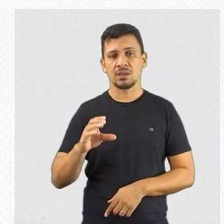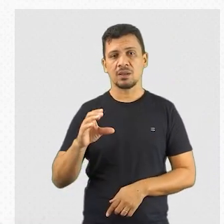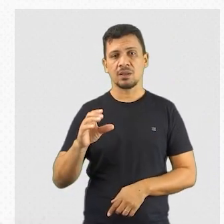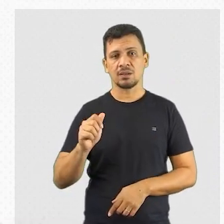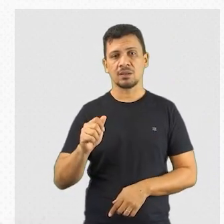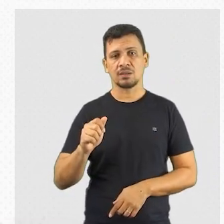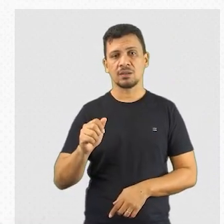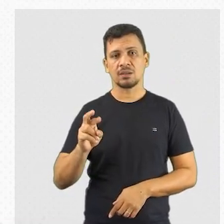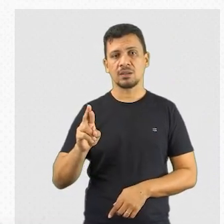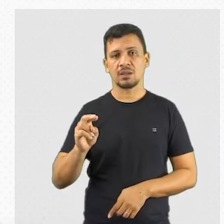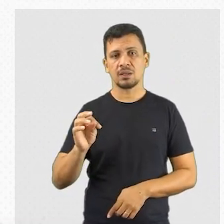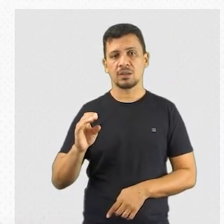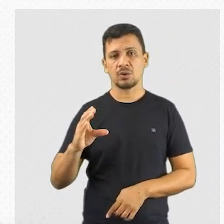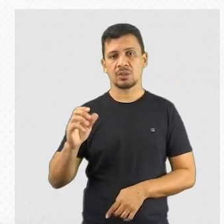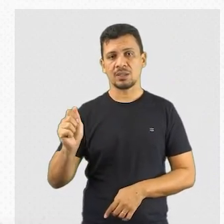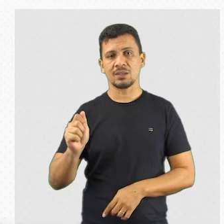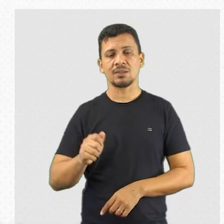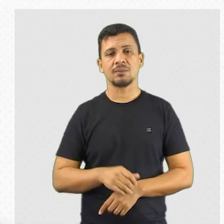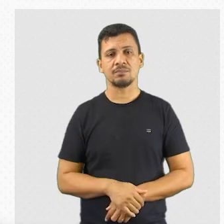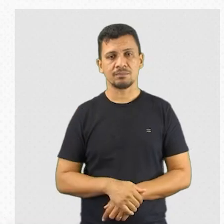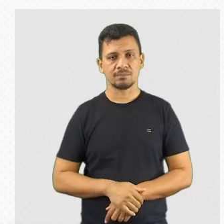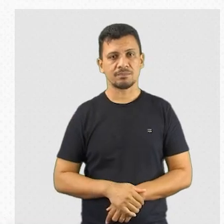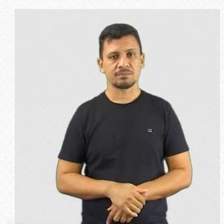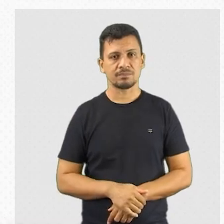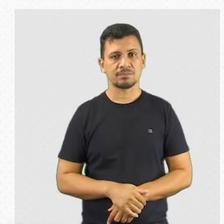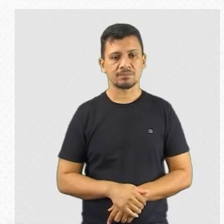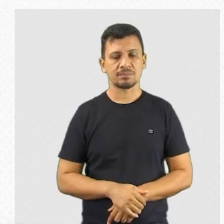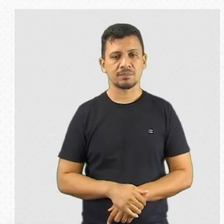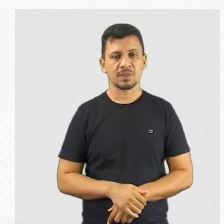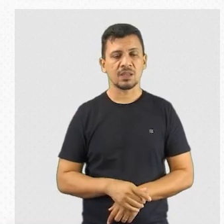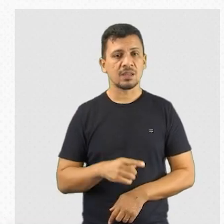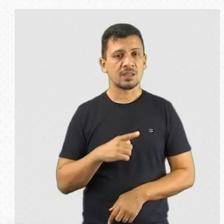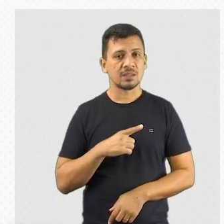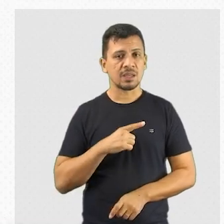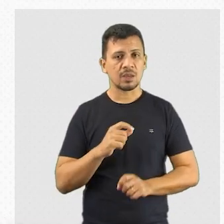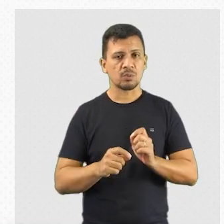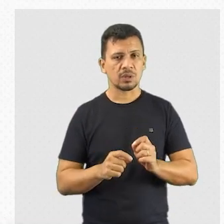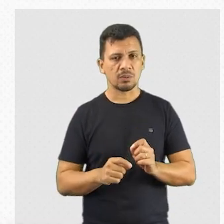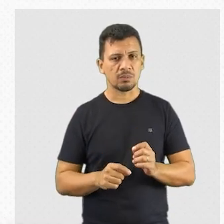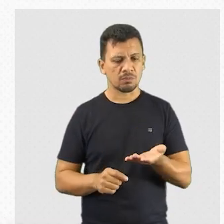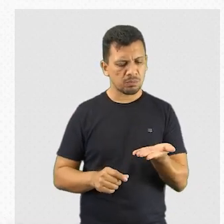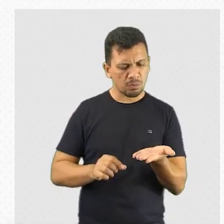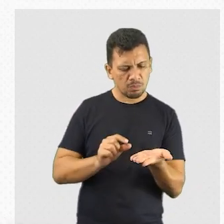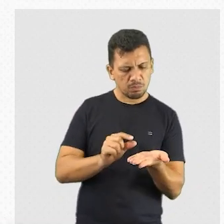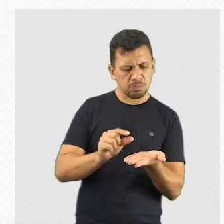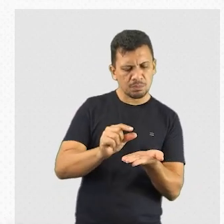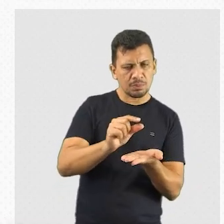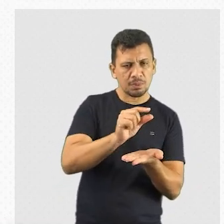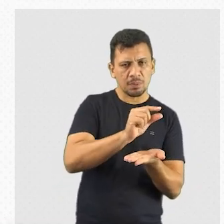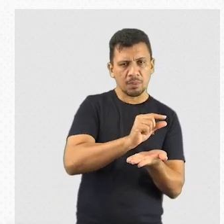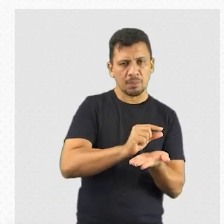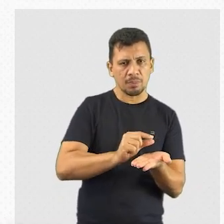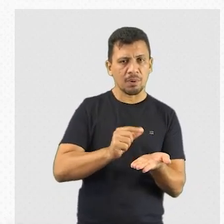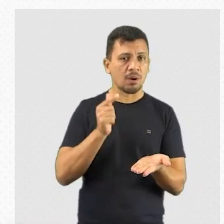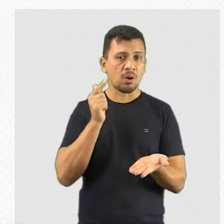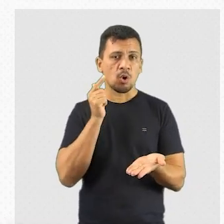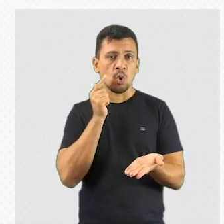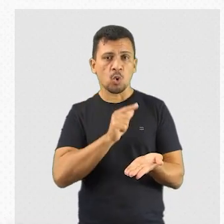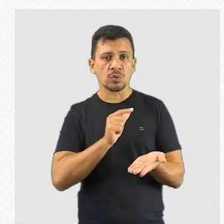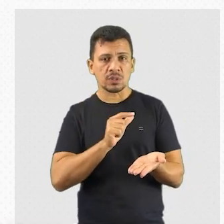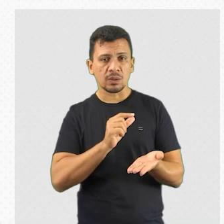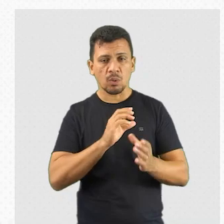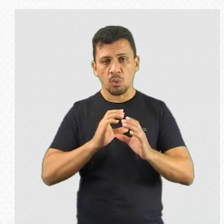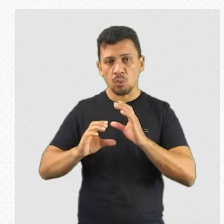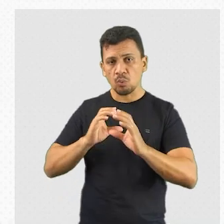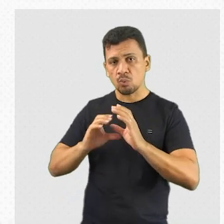né? A membrana do núcleo a gente chama de carioteca, onde possuem pequenos poros, né? Que conseguem se comunicar com